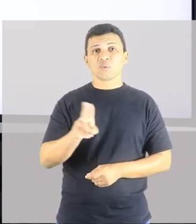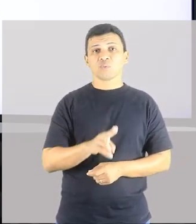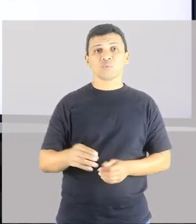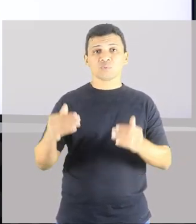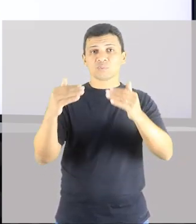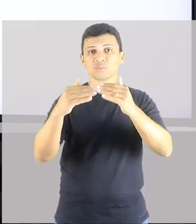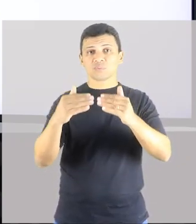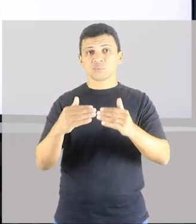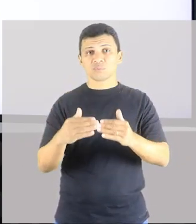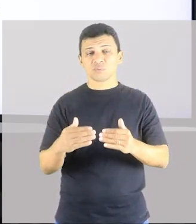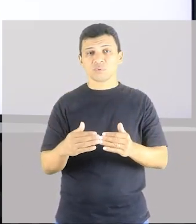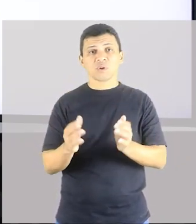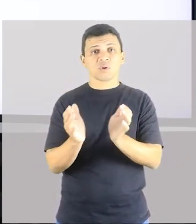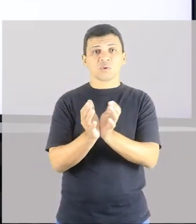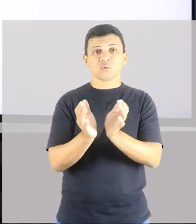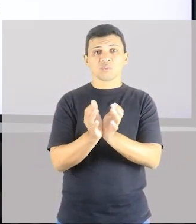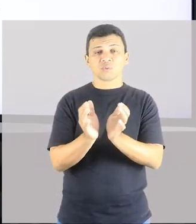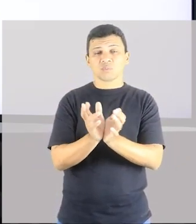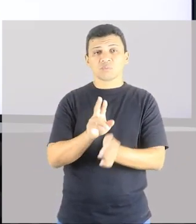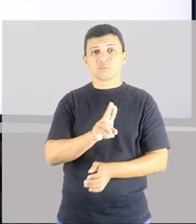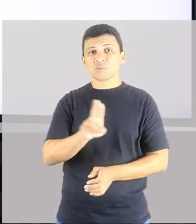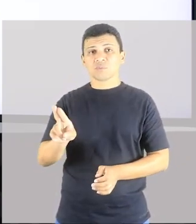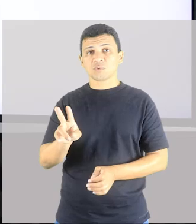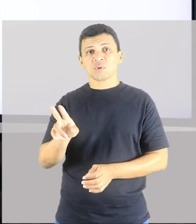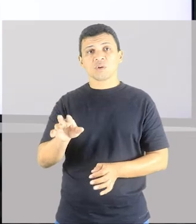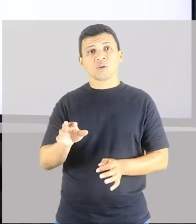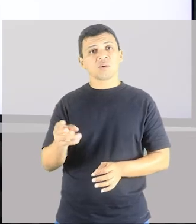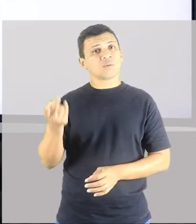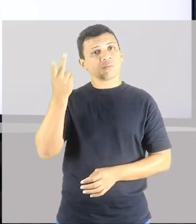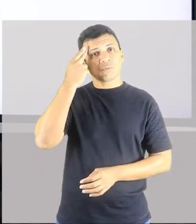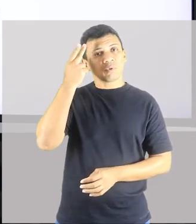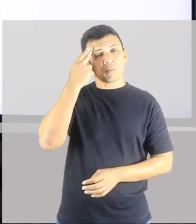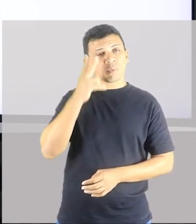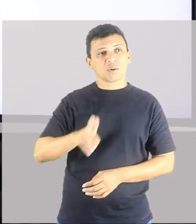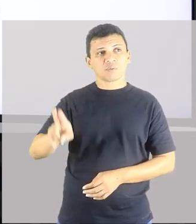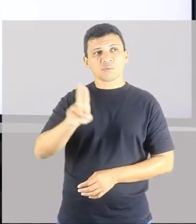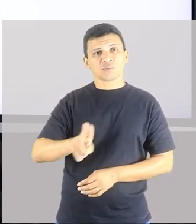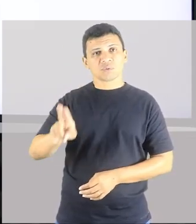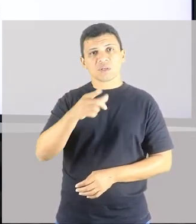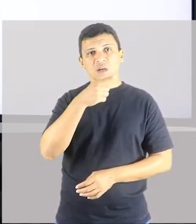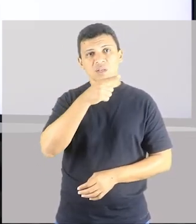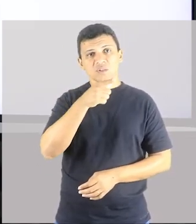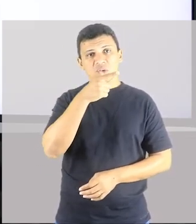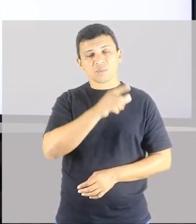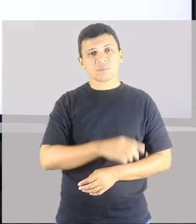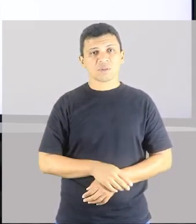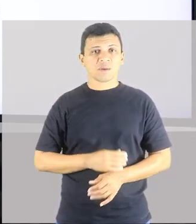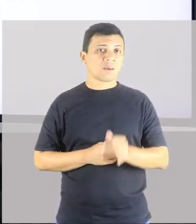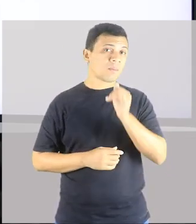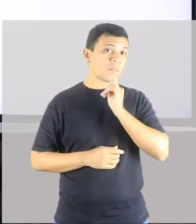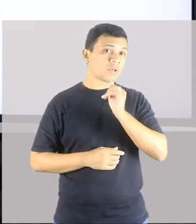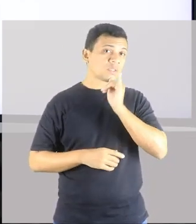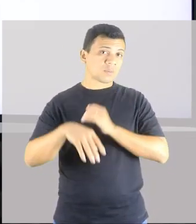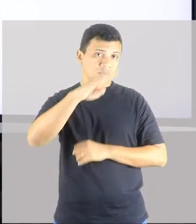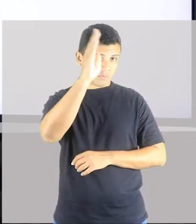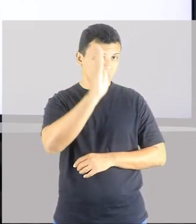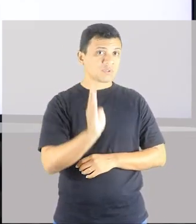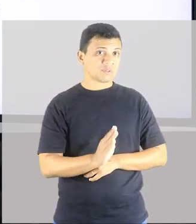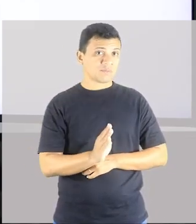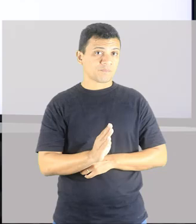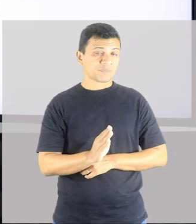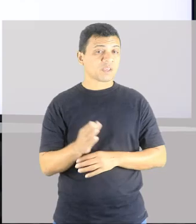de grupos nominais muito comuns em um idioma. Então, por exemplo, aqui no Brasil, nós vamos ver